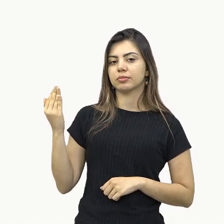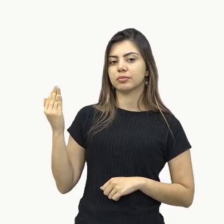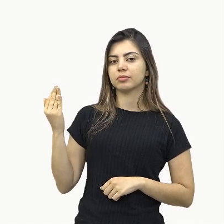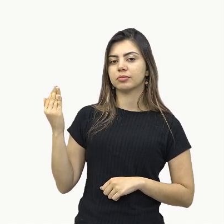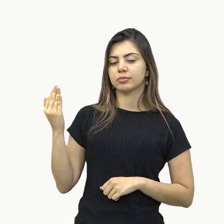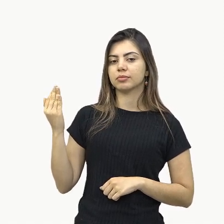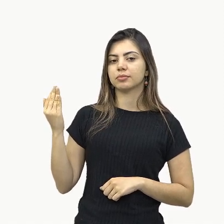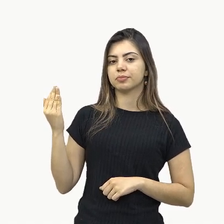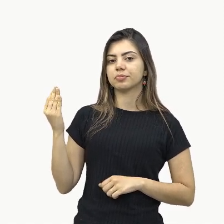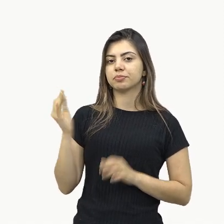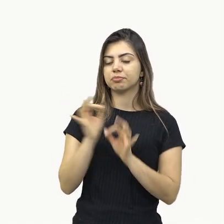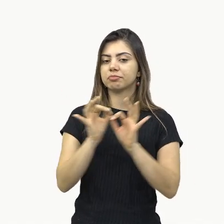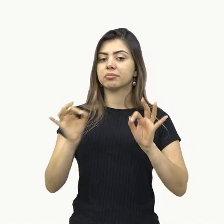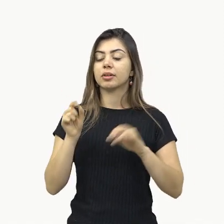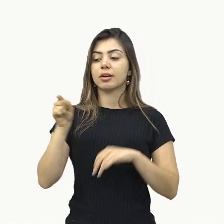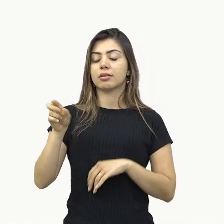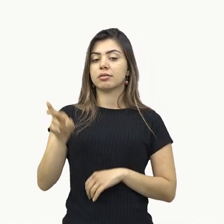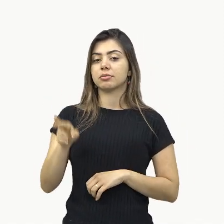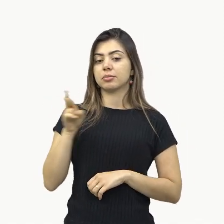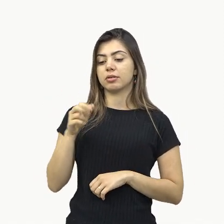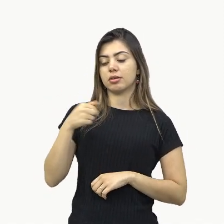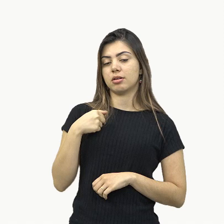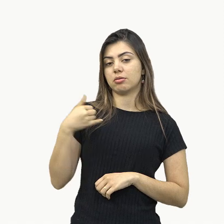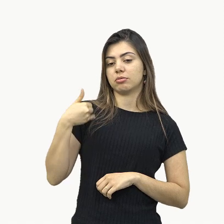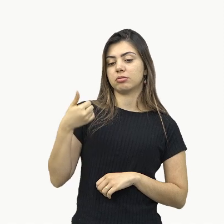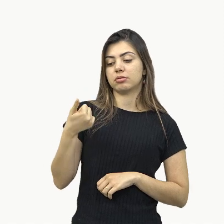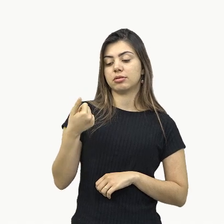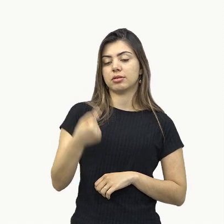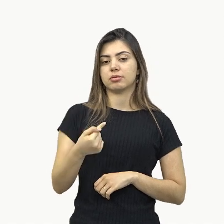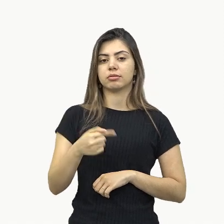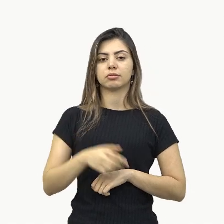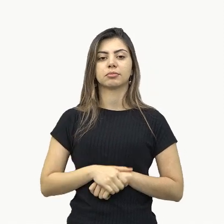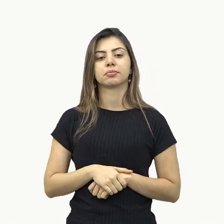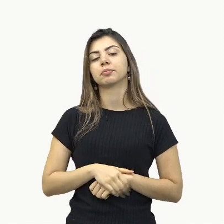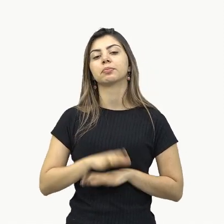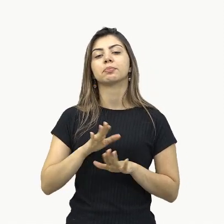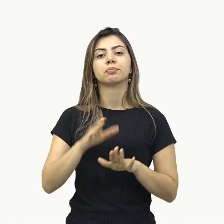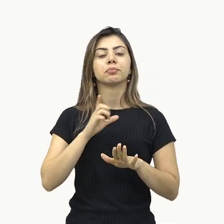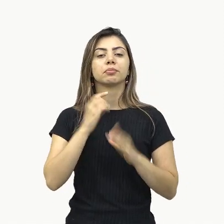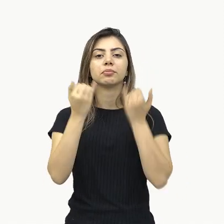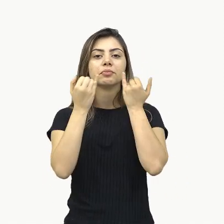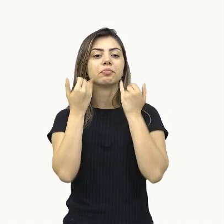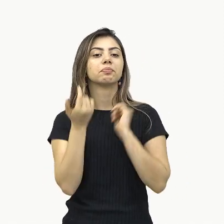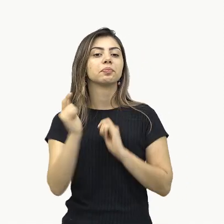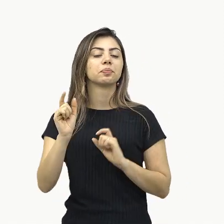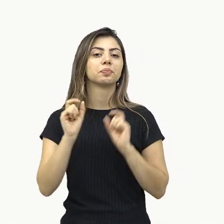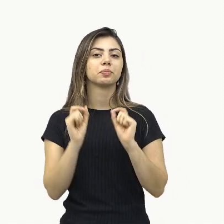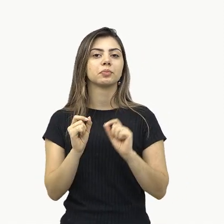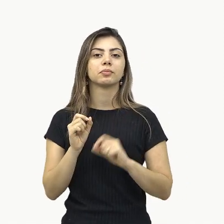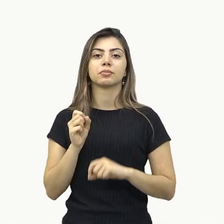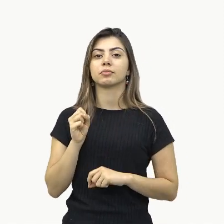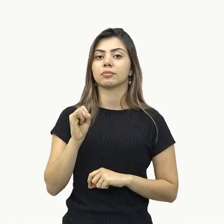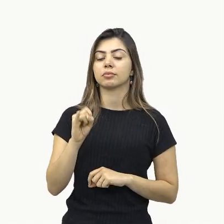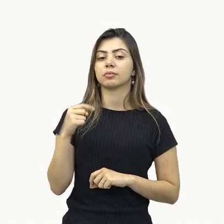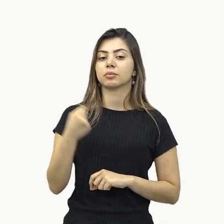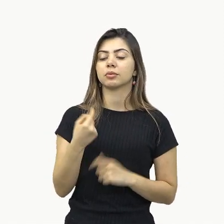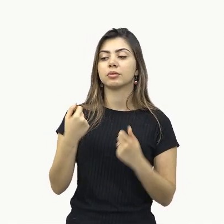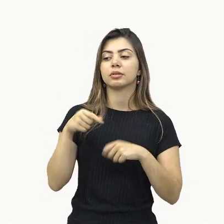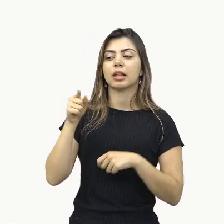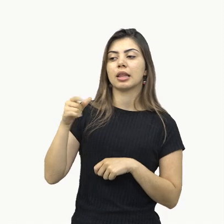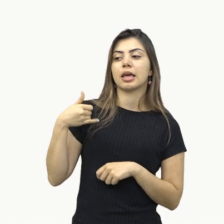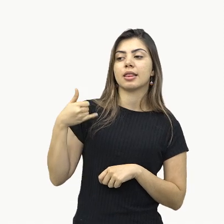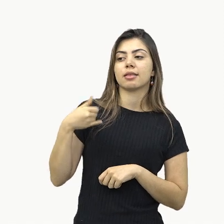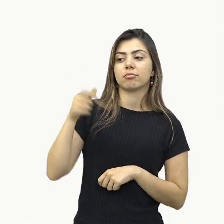17 years old. Eu tenho 17 anos de idade. Pois muito bem. Uma outra informação. Para saber, gente, a idade de